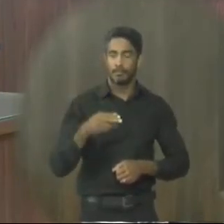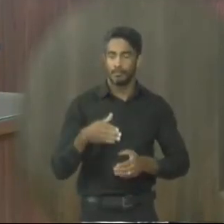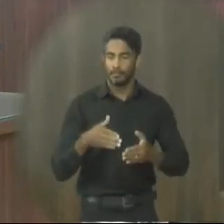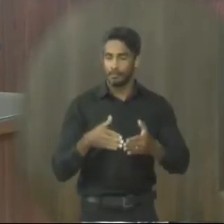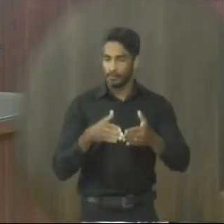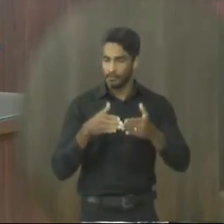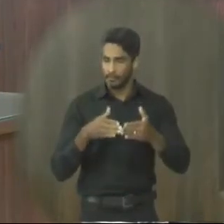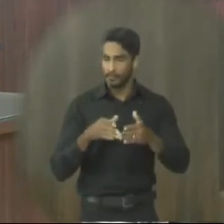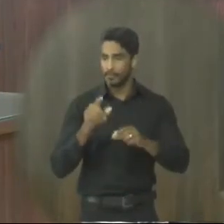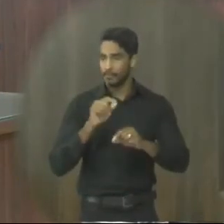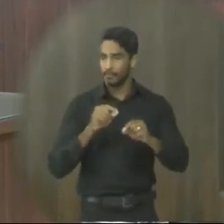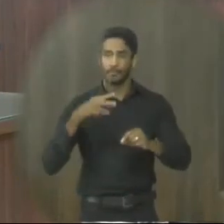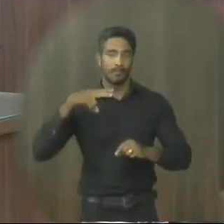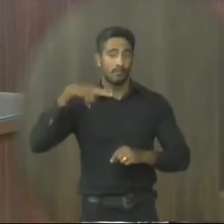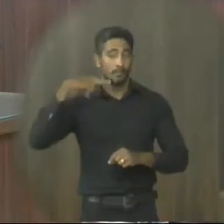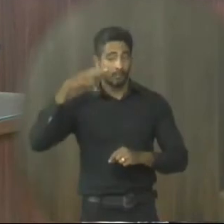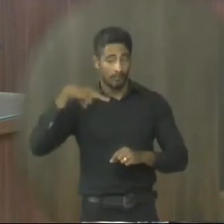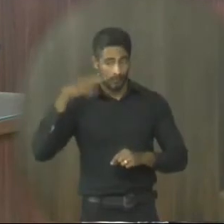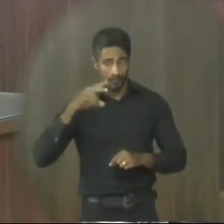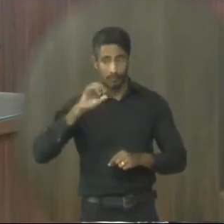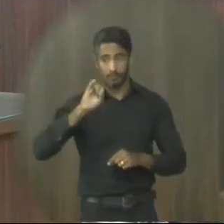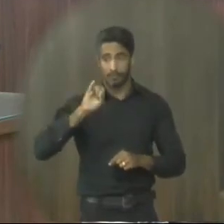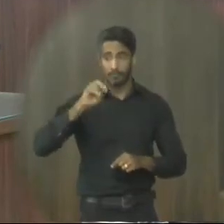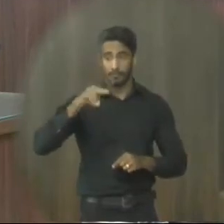Solicitação. A vereadora Cislane Pedro